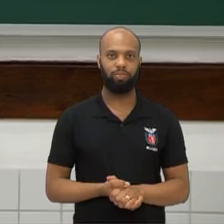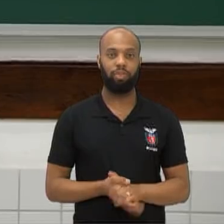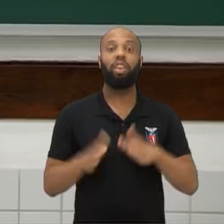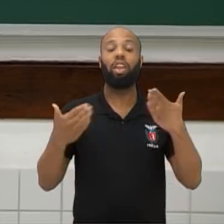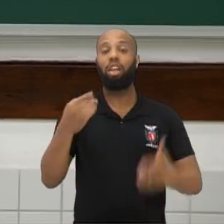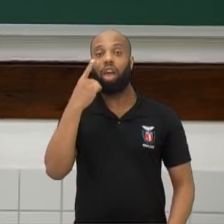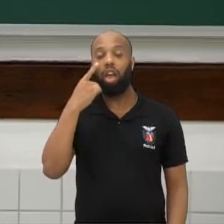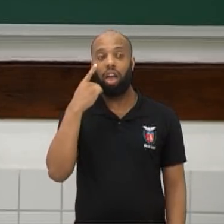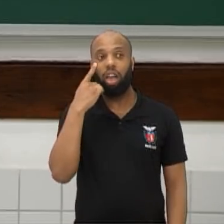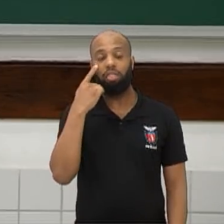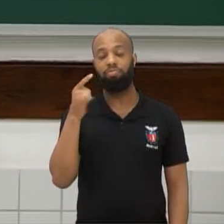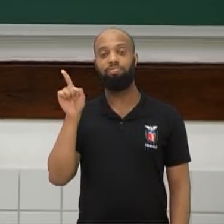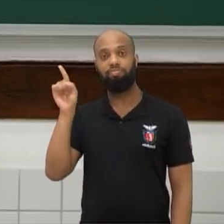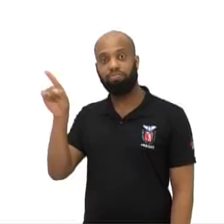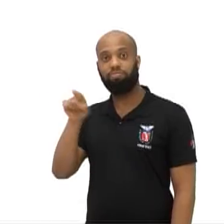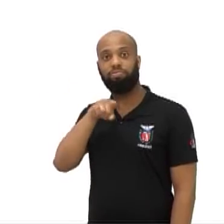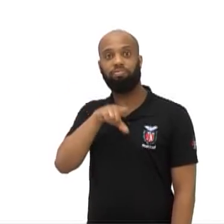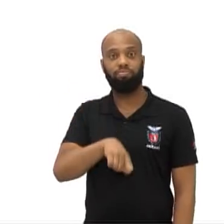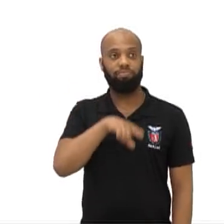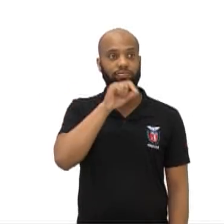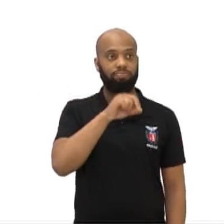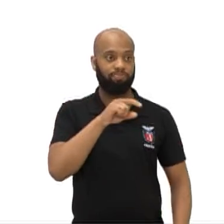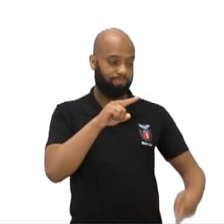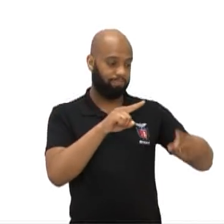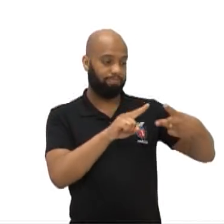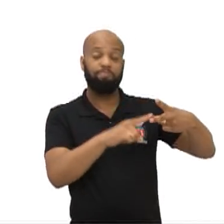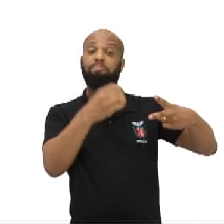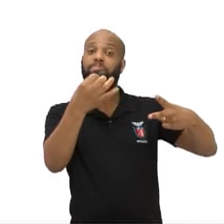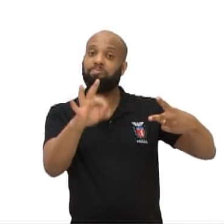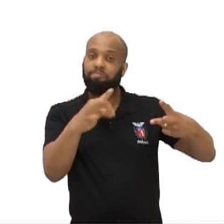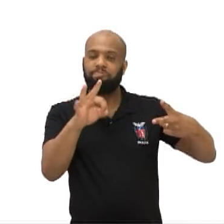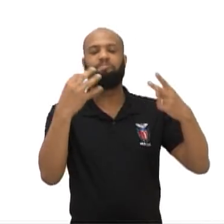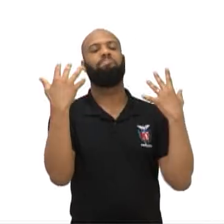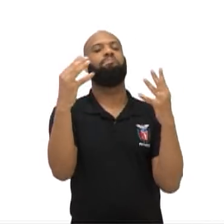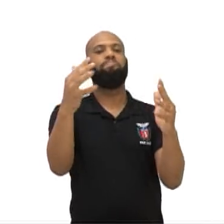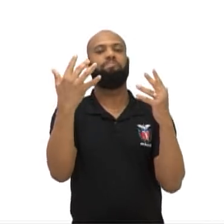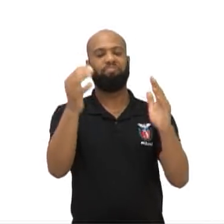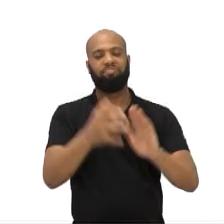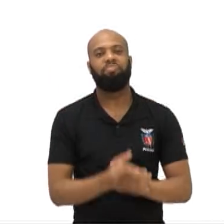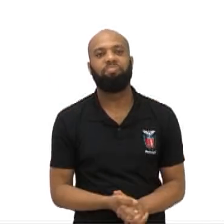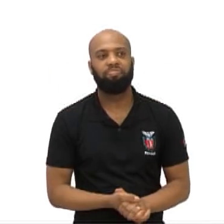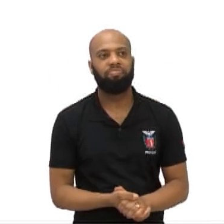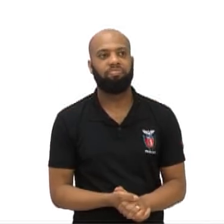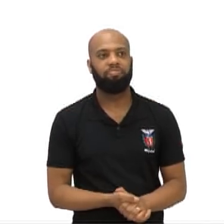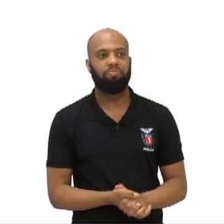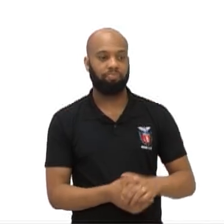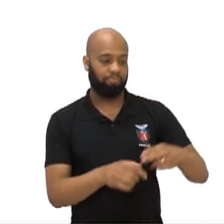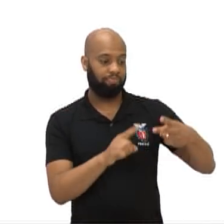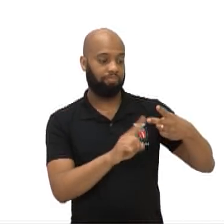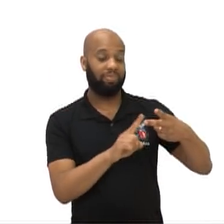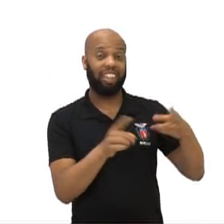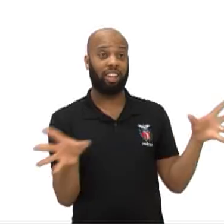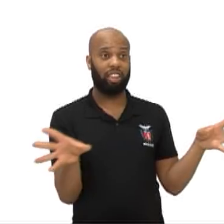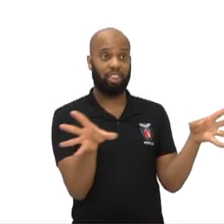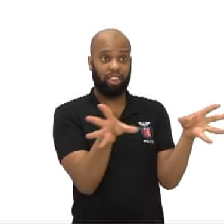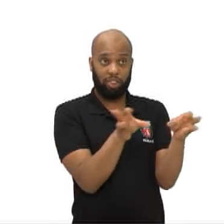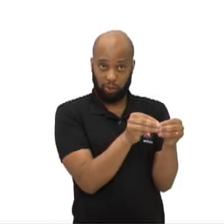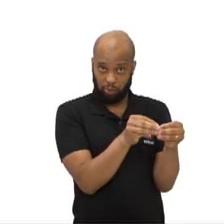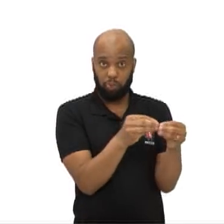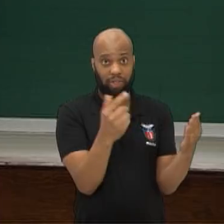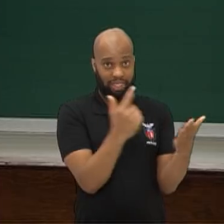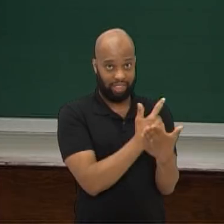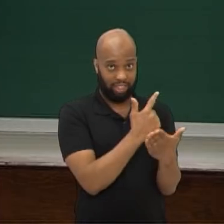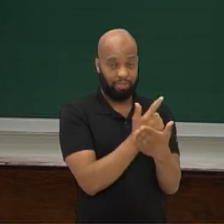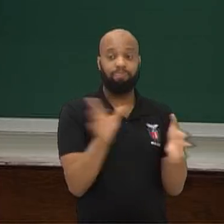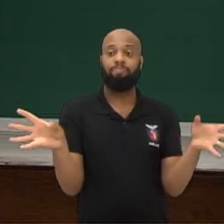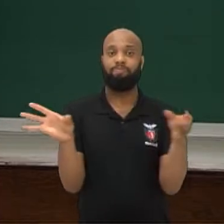Então, olha lá, galerinha, vamos ver quem marcou a segunda alternativa como resposta, acertou. Né? Trata-se de